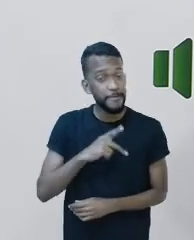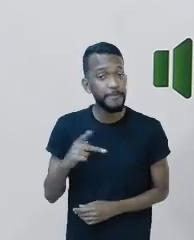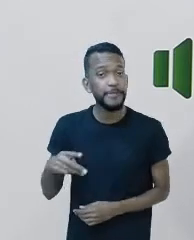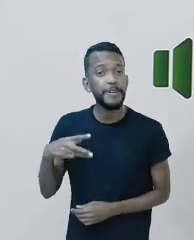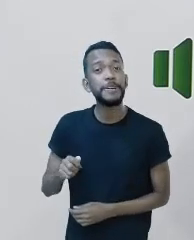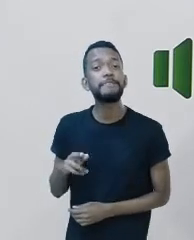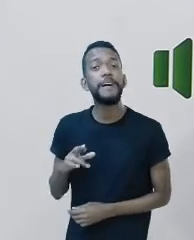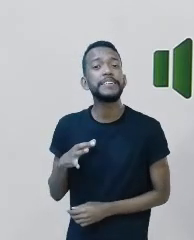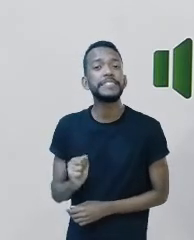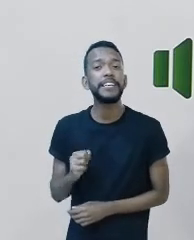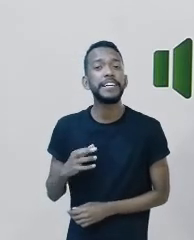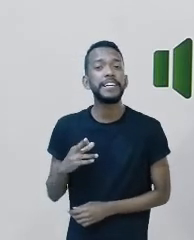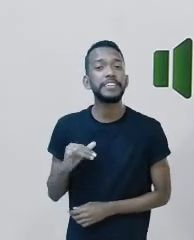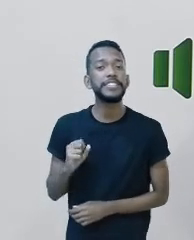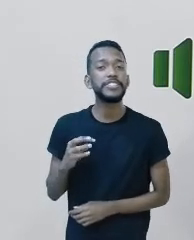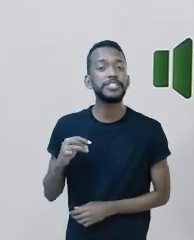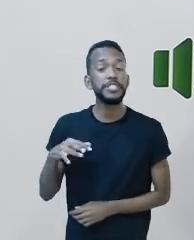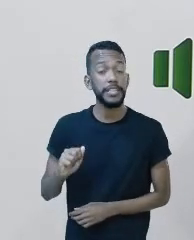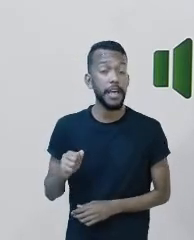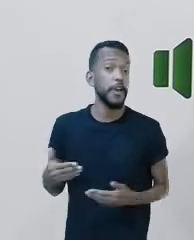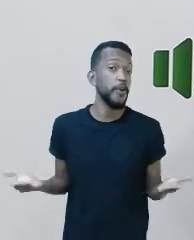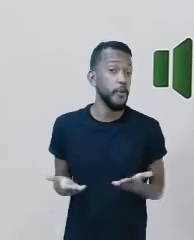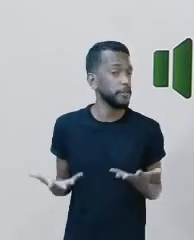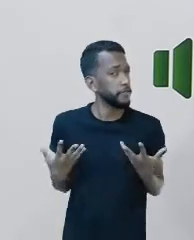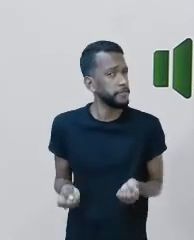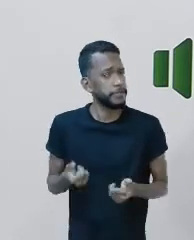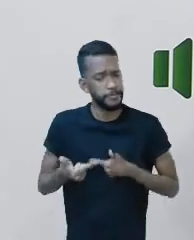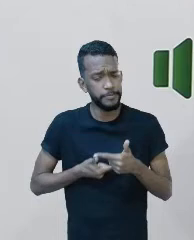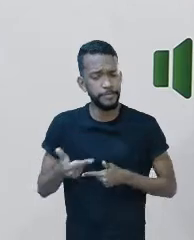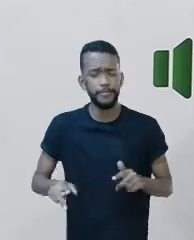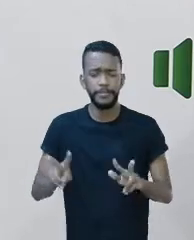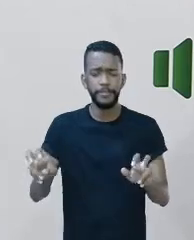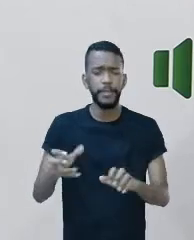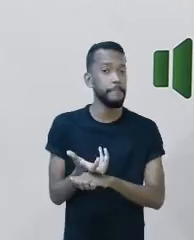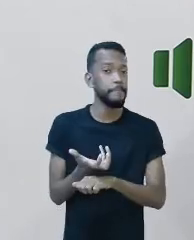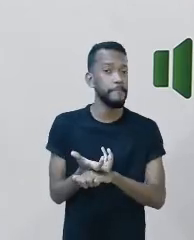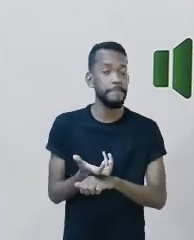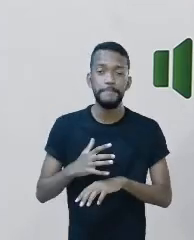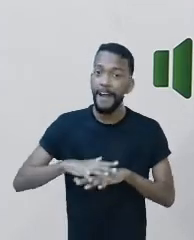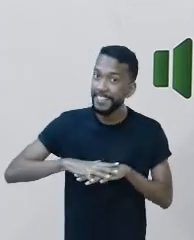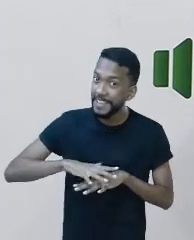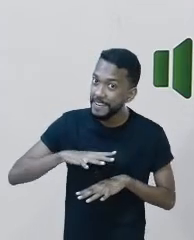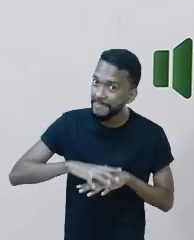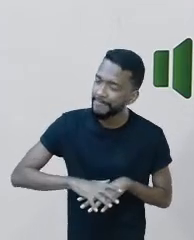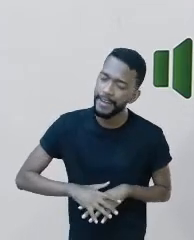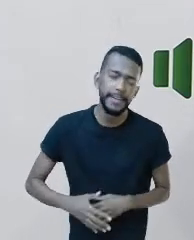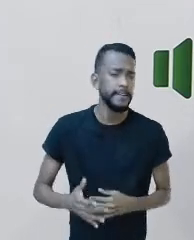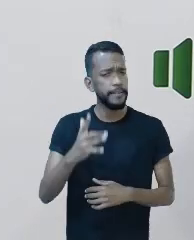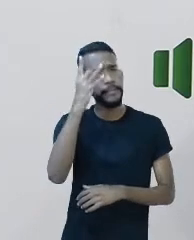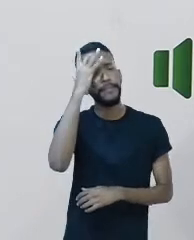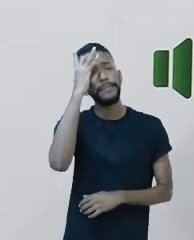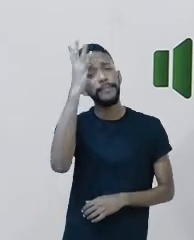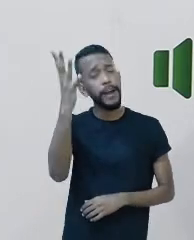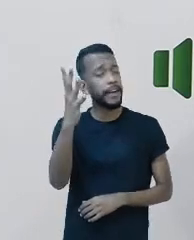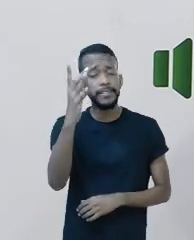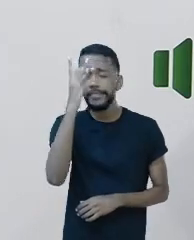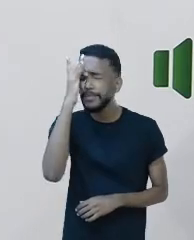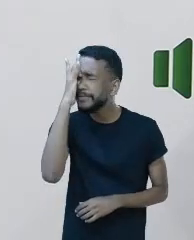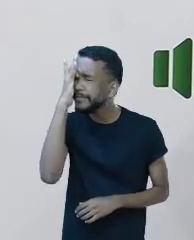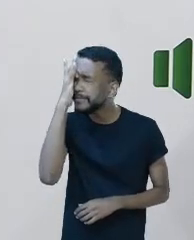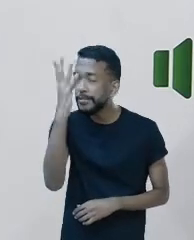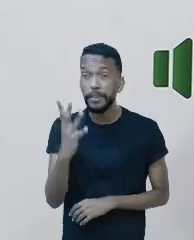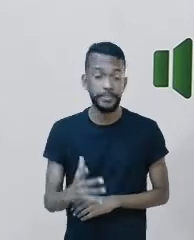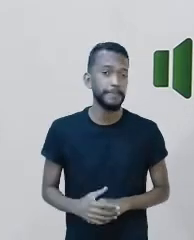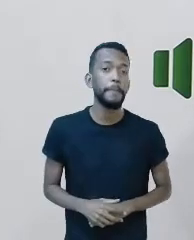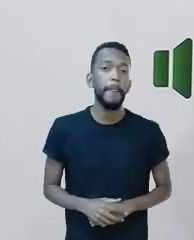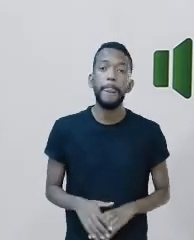Márcia Cristina e hoje nós iremos trabalhar com conteúdo de matemática. E é muito fácil, viu? Muito